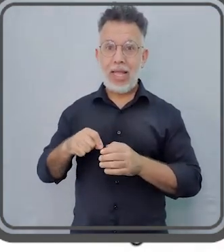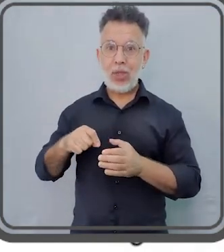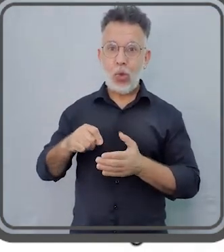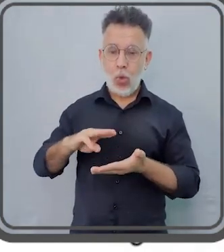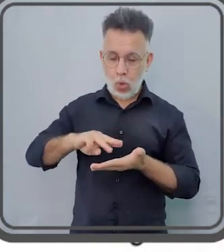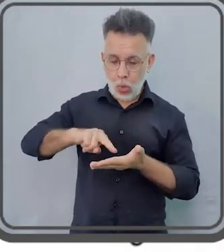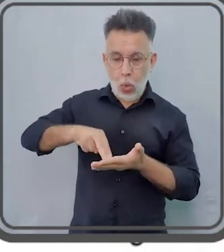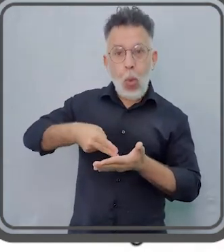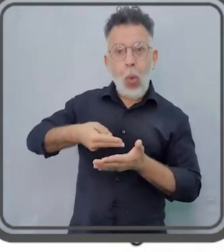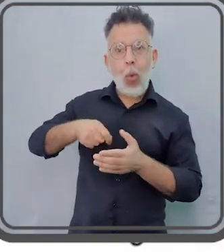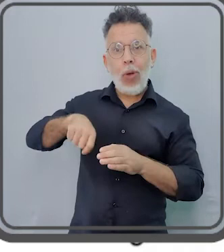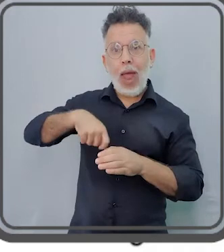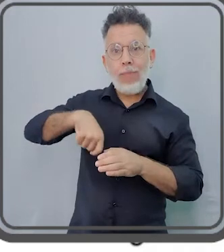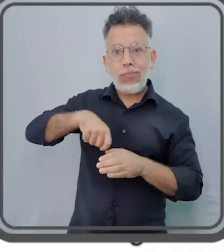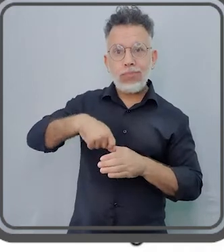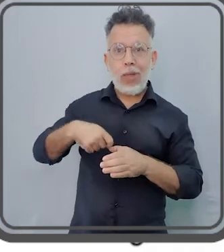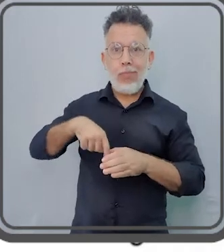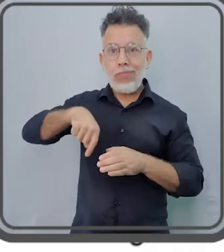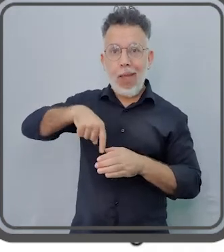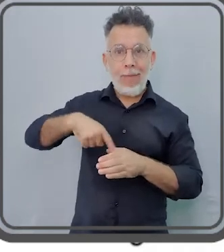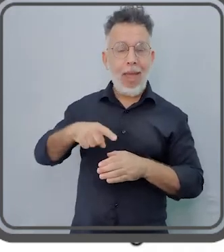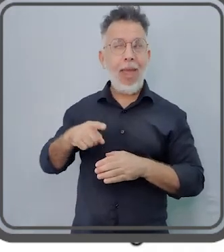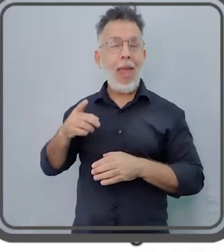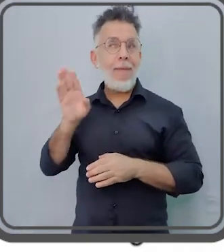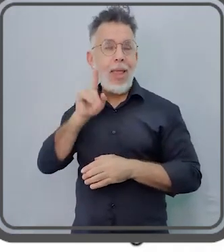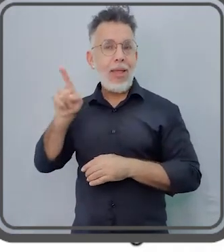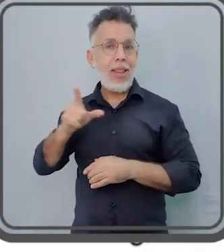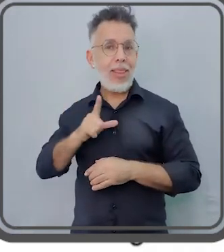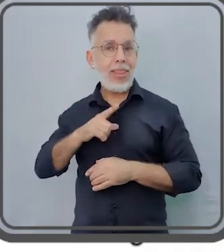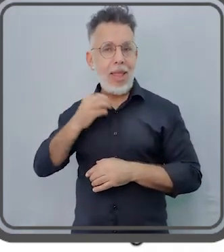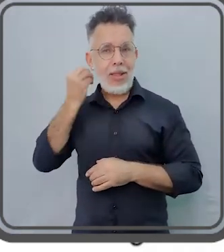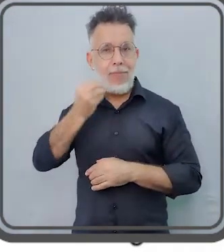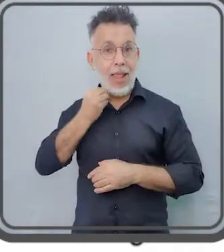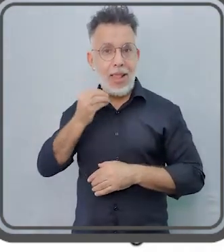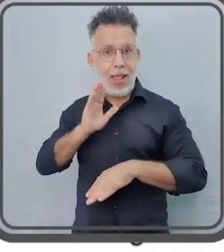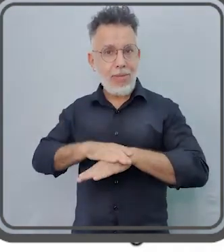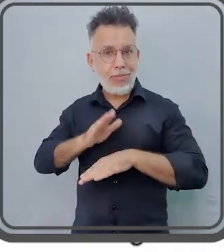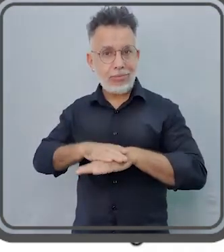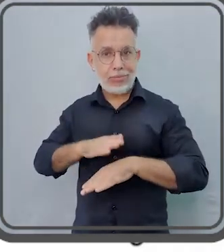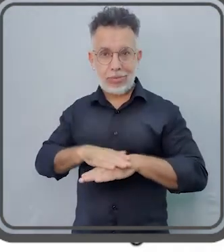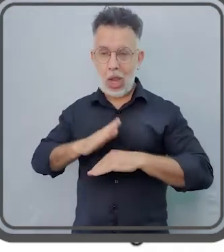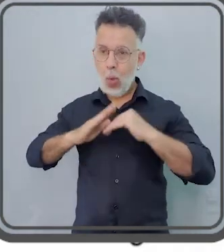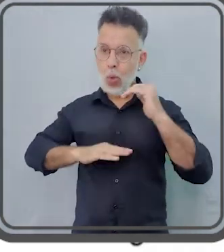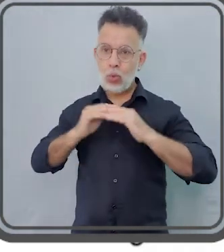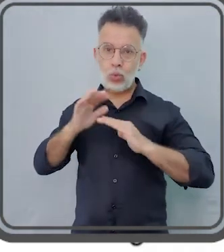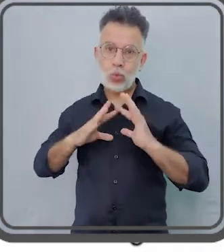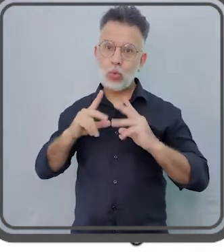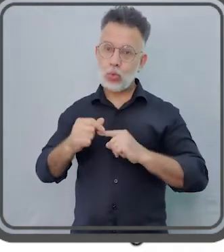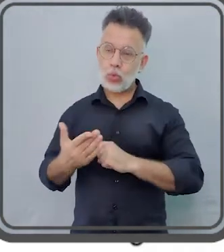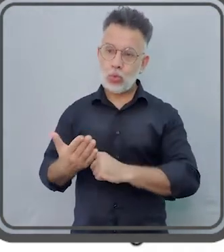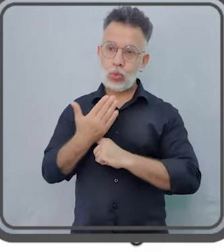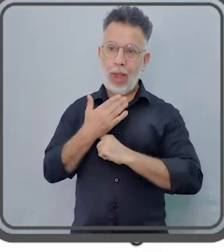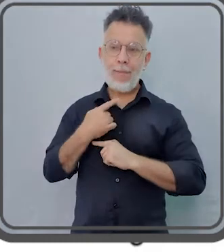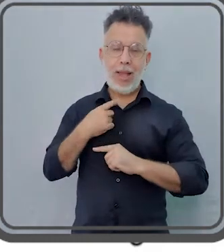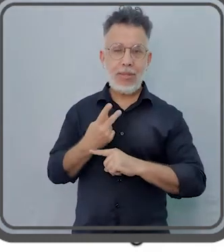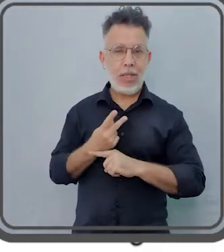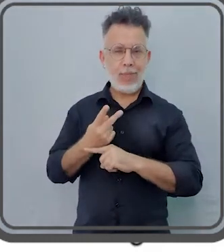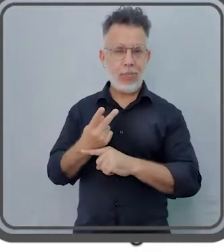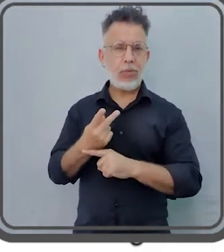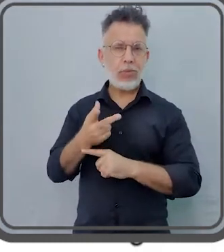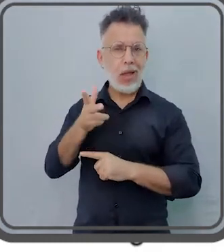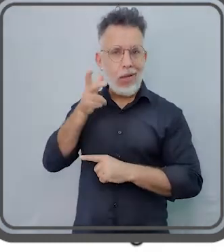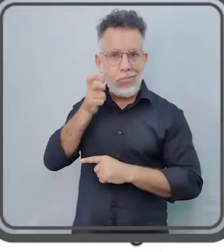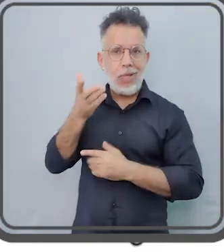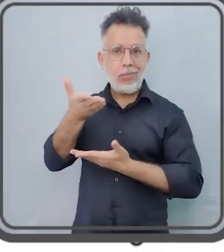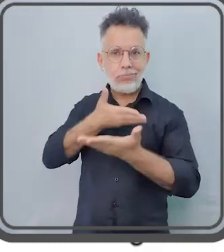quem já cumpriu essa jornada, de que estava com a pele no negócio e construiu tudo isso. Mas a gente busca escutar muito, assim, a gente tem